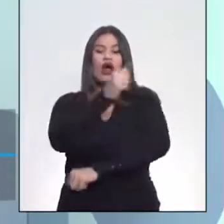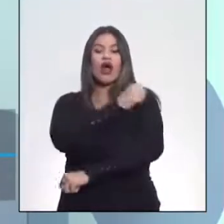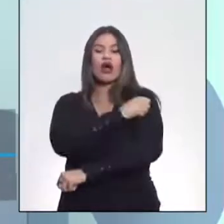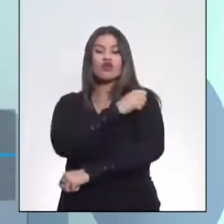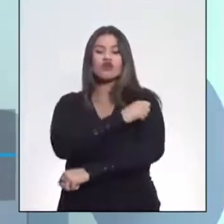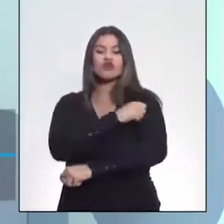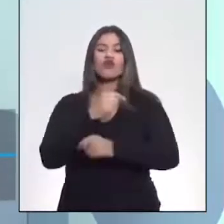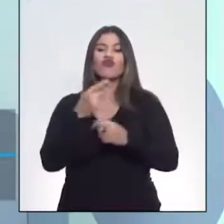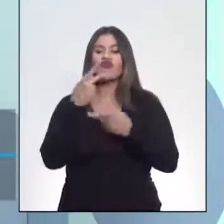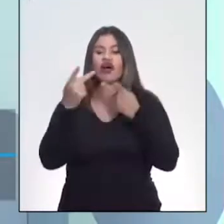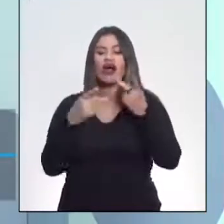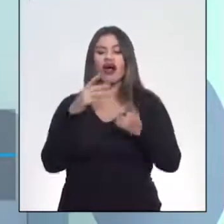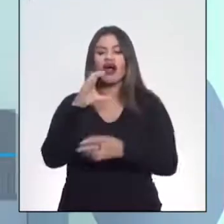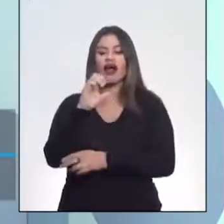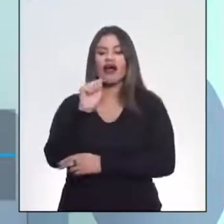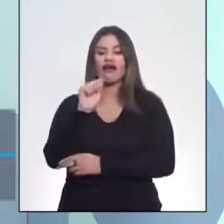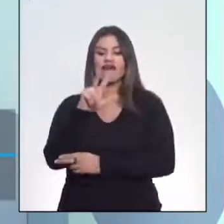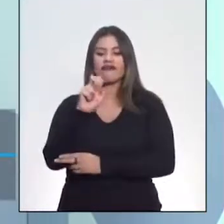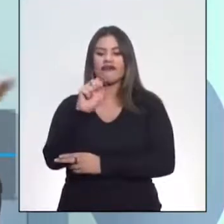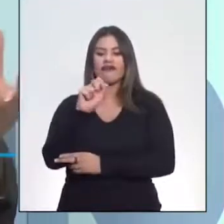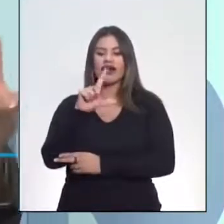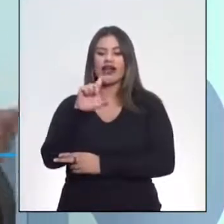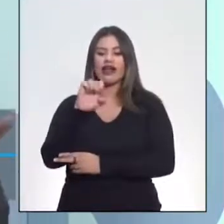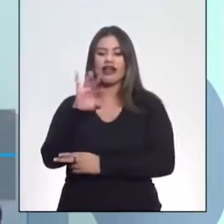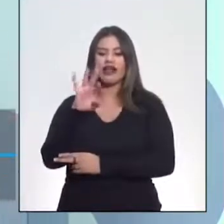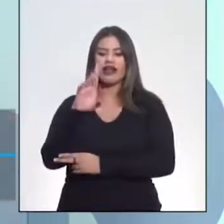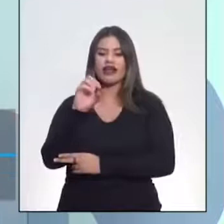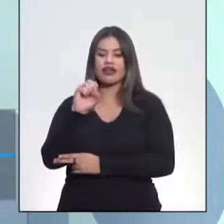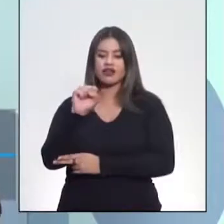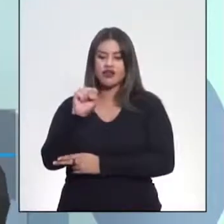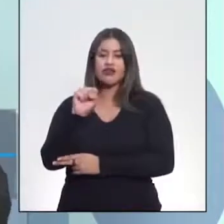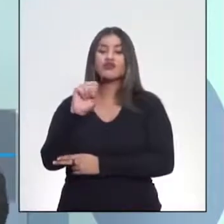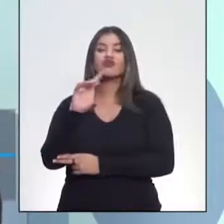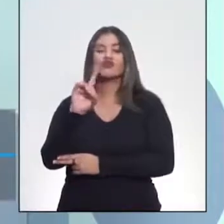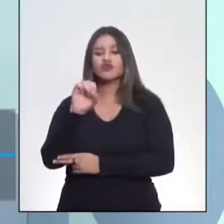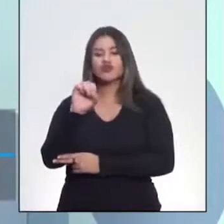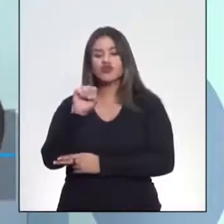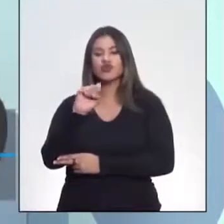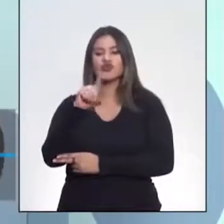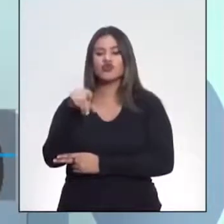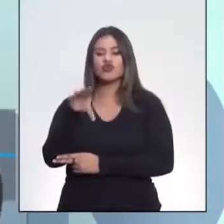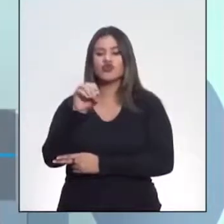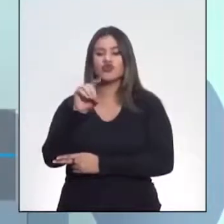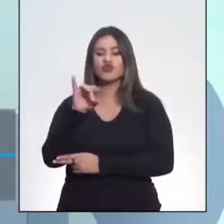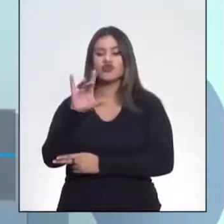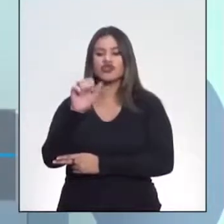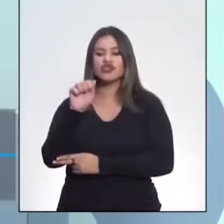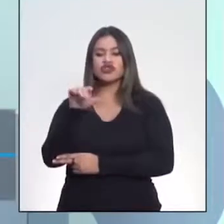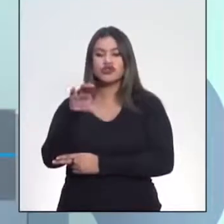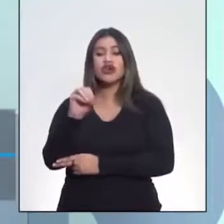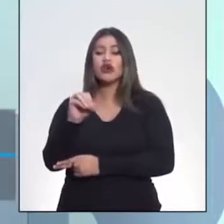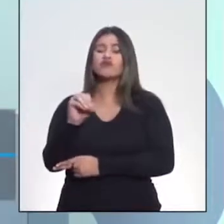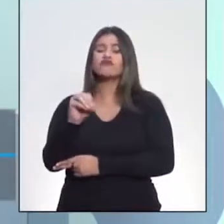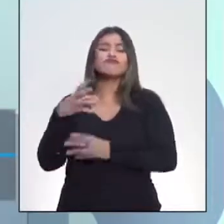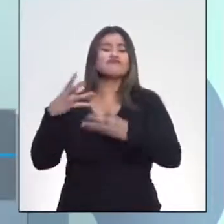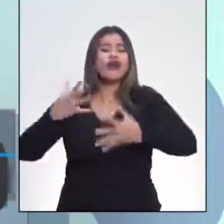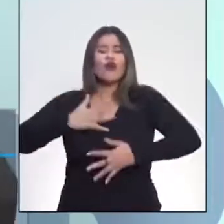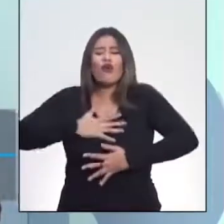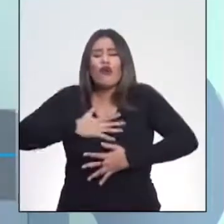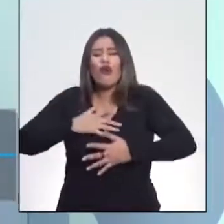E aí Cavaleiros do Zodíaco eu assisti todos eu adorava o dia como é até a flagra de Elíseos